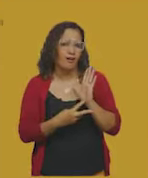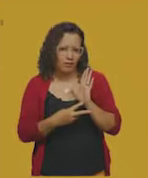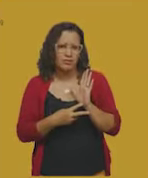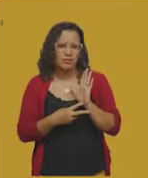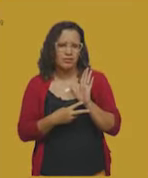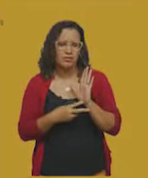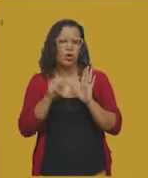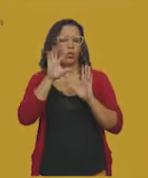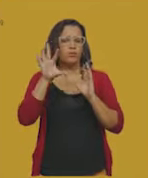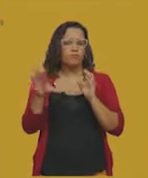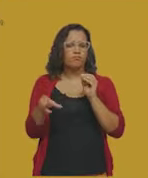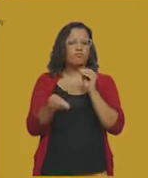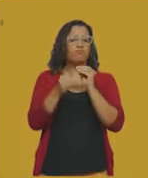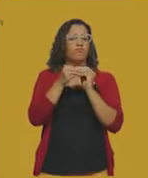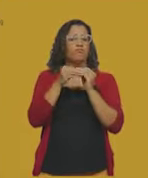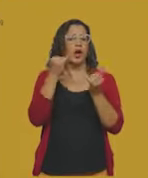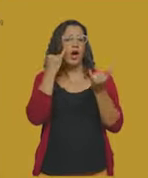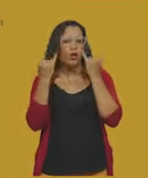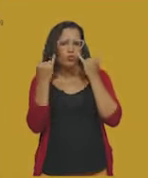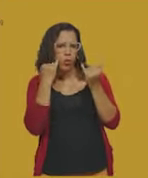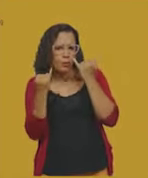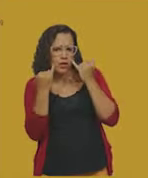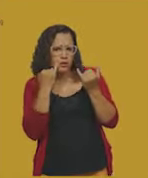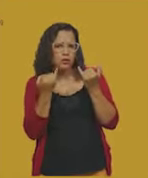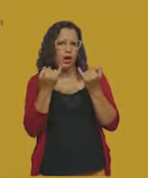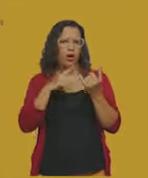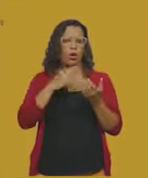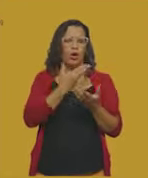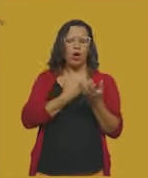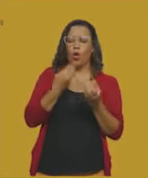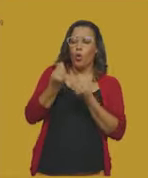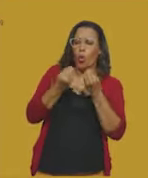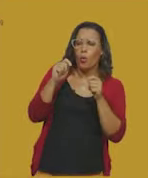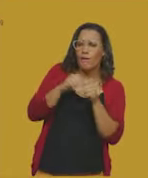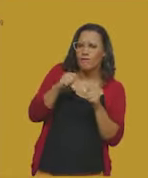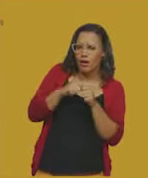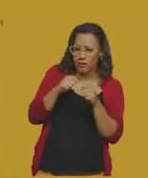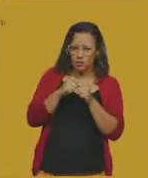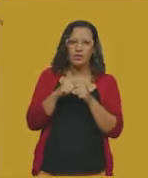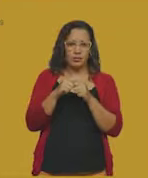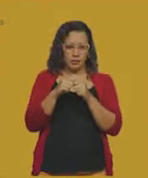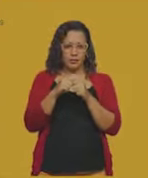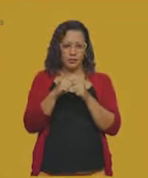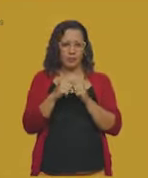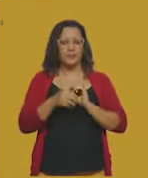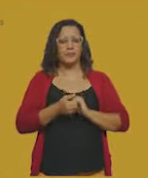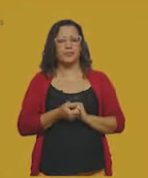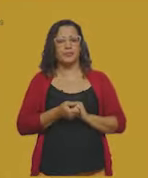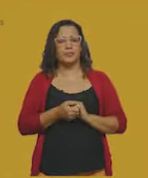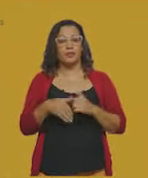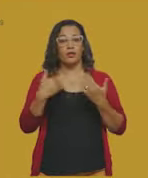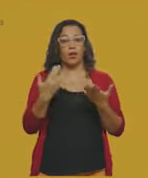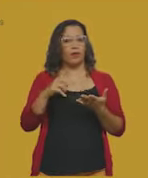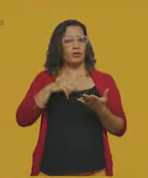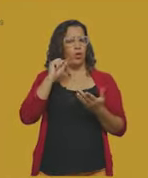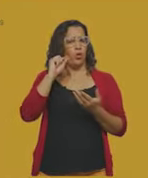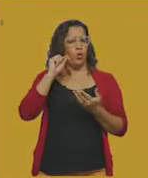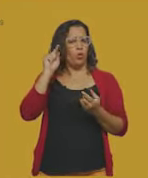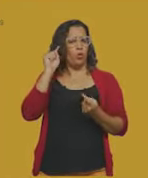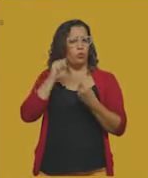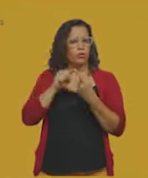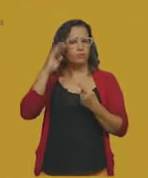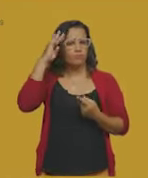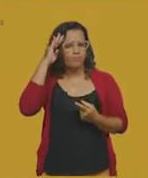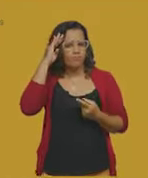que acrescenta informações à ação, ao agente, ao modo meio ou ao efeito. Ele tem papel fundamental para